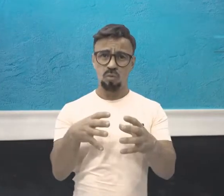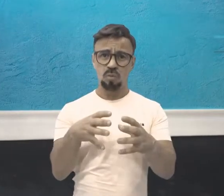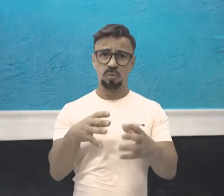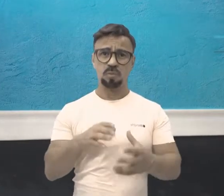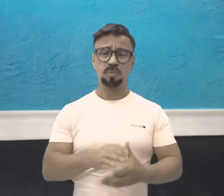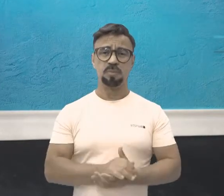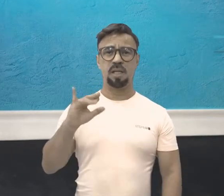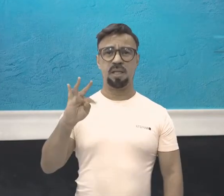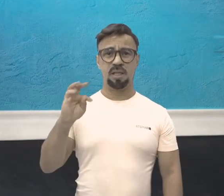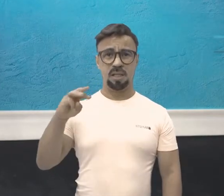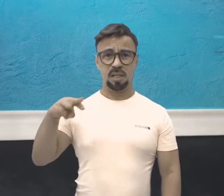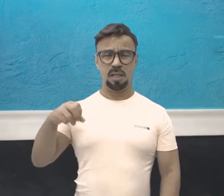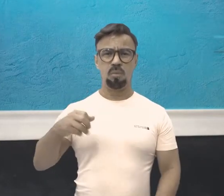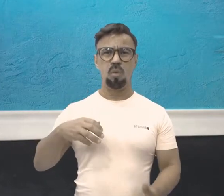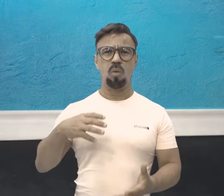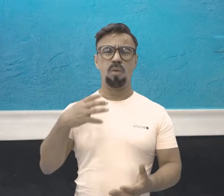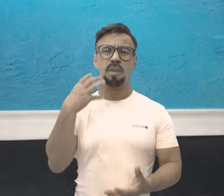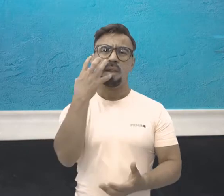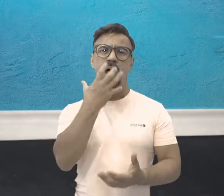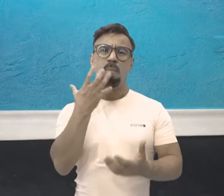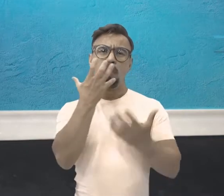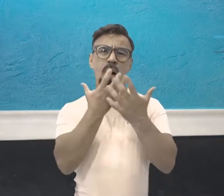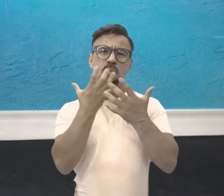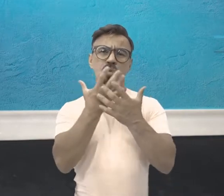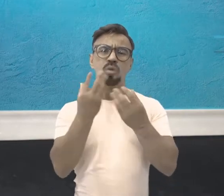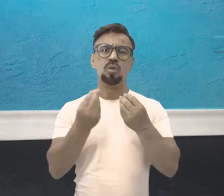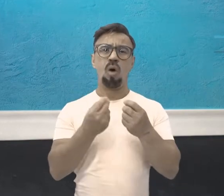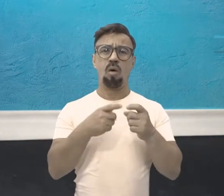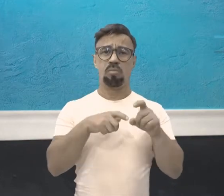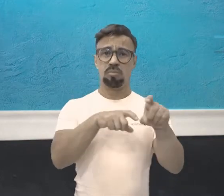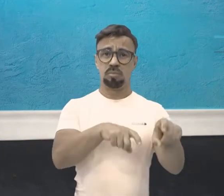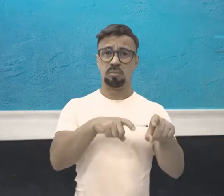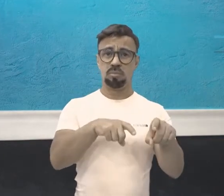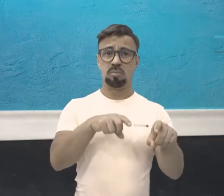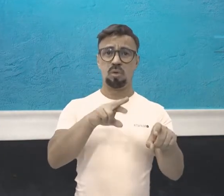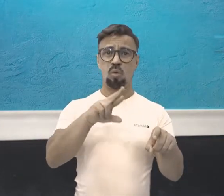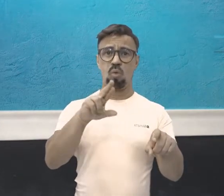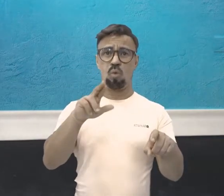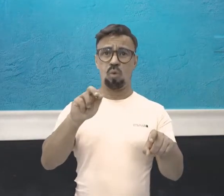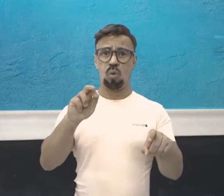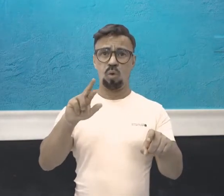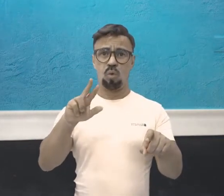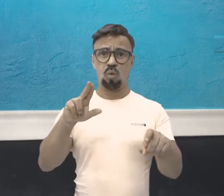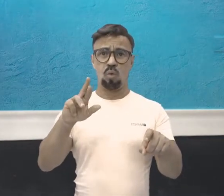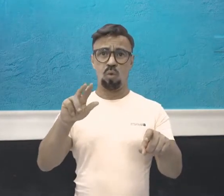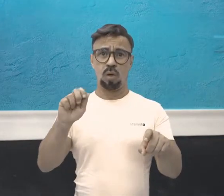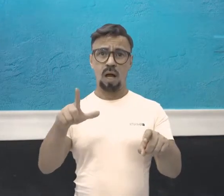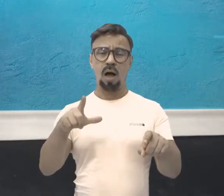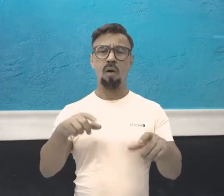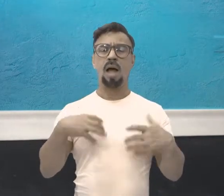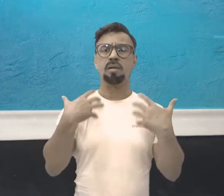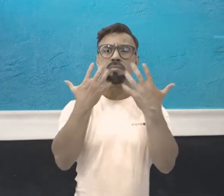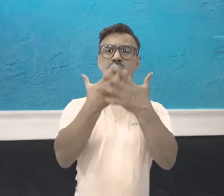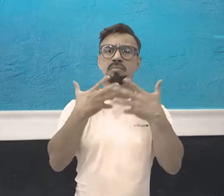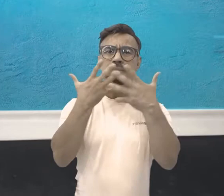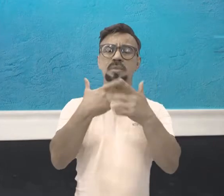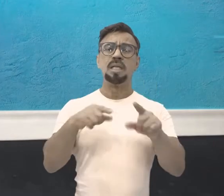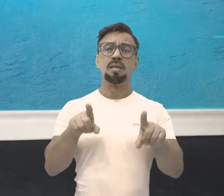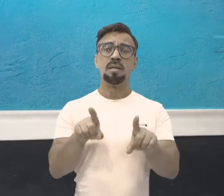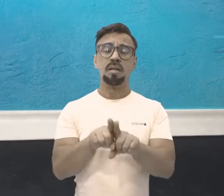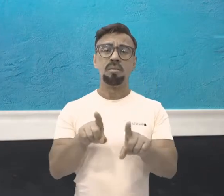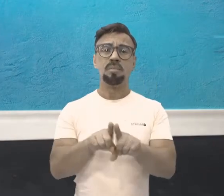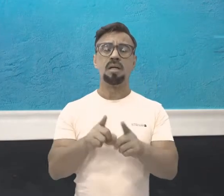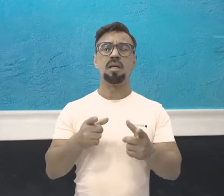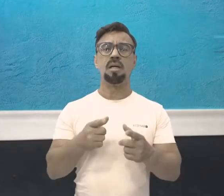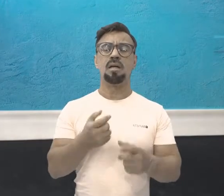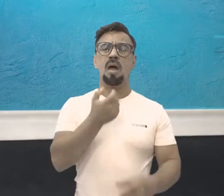O ritmo normalmente do maracatu rural são toadas, também com